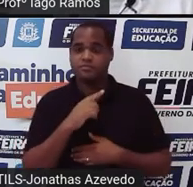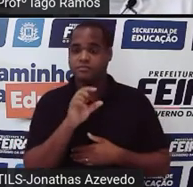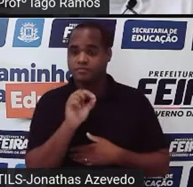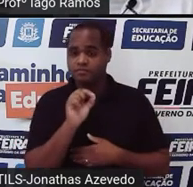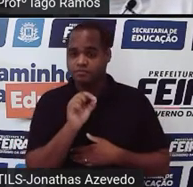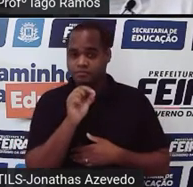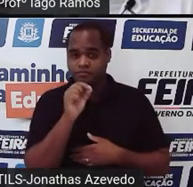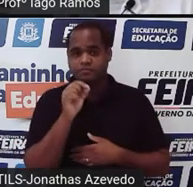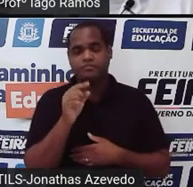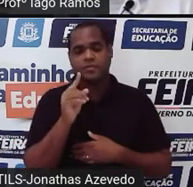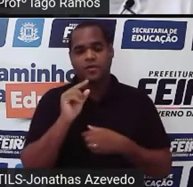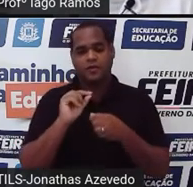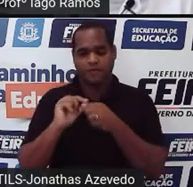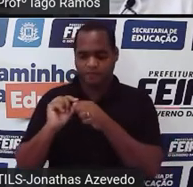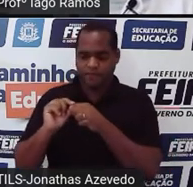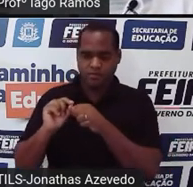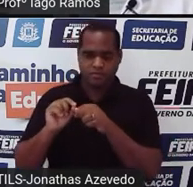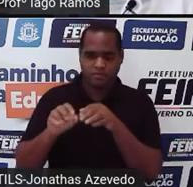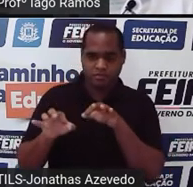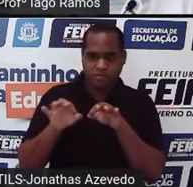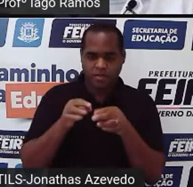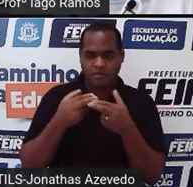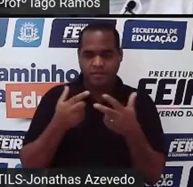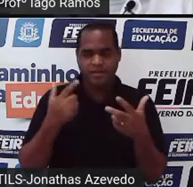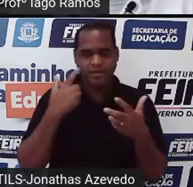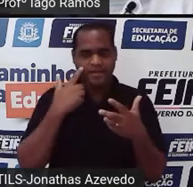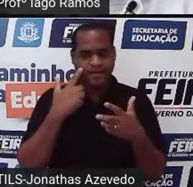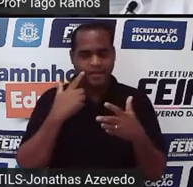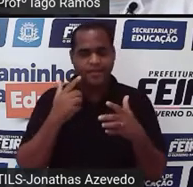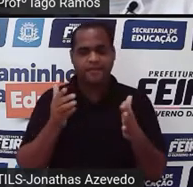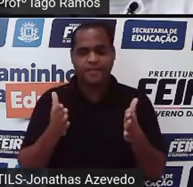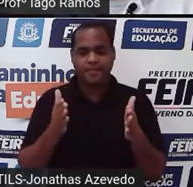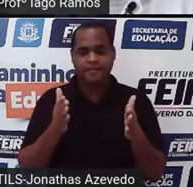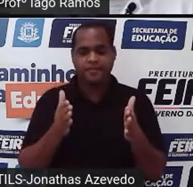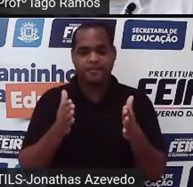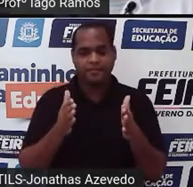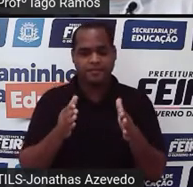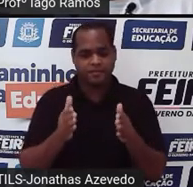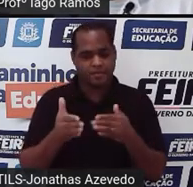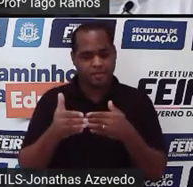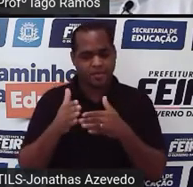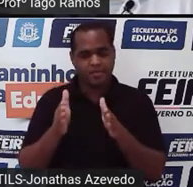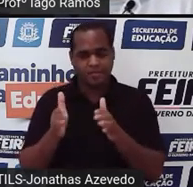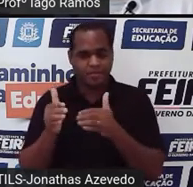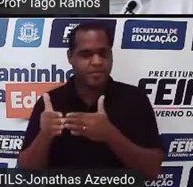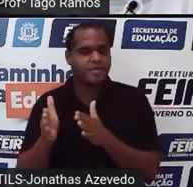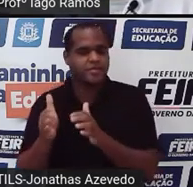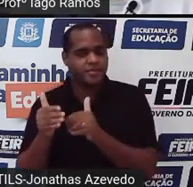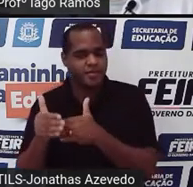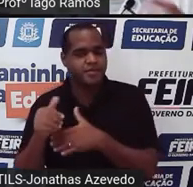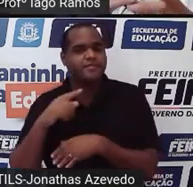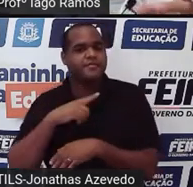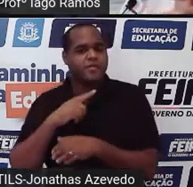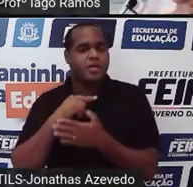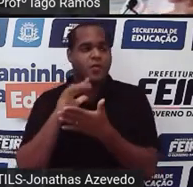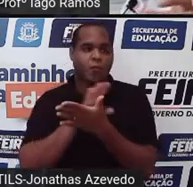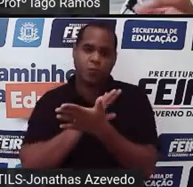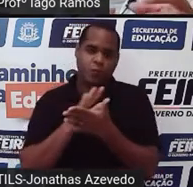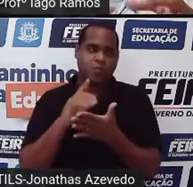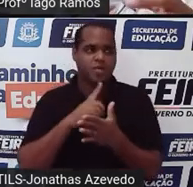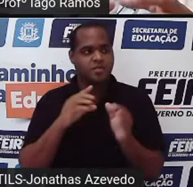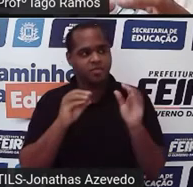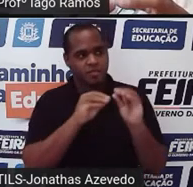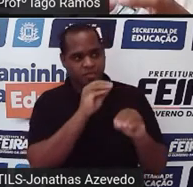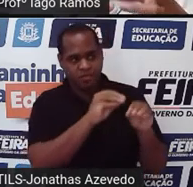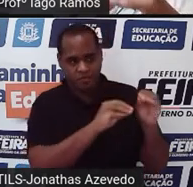a gente faz isso empilhando uma certa quantidade desses cubinhos se a gente pega alguns desses